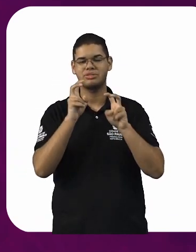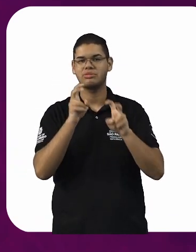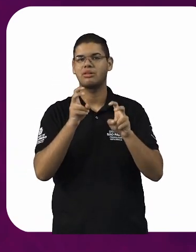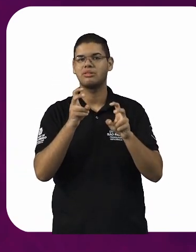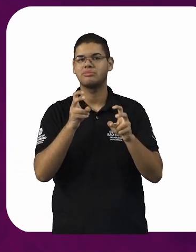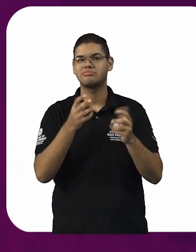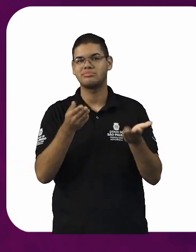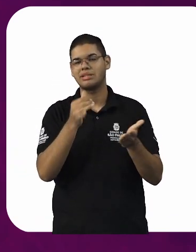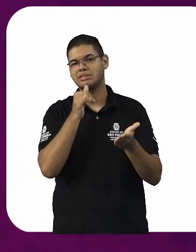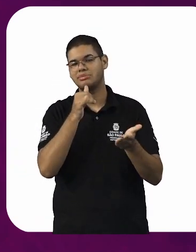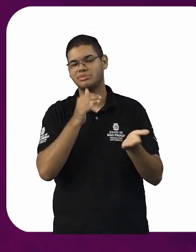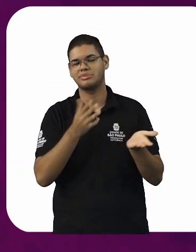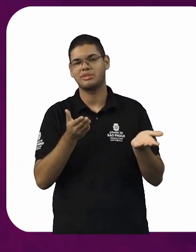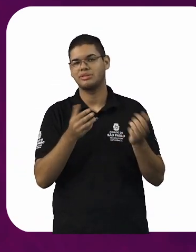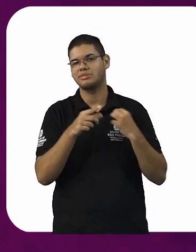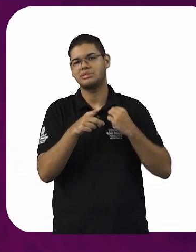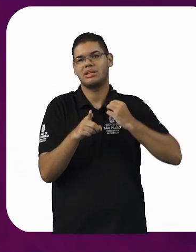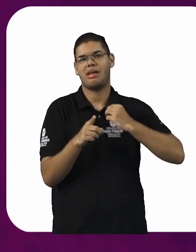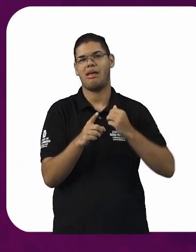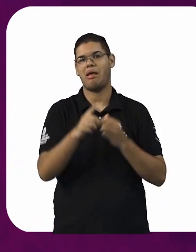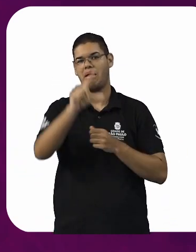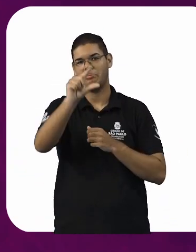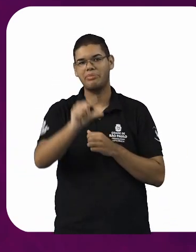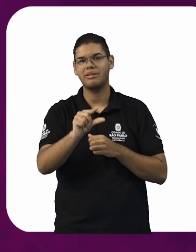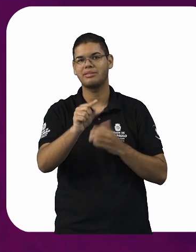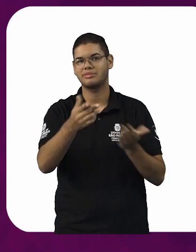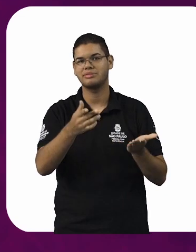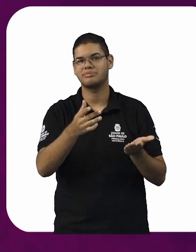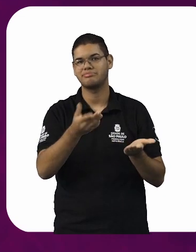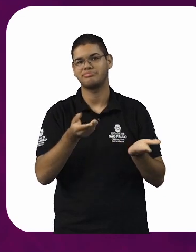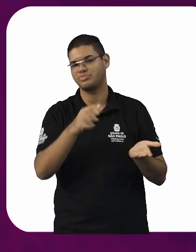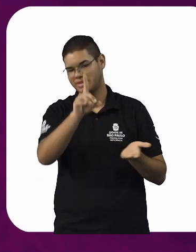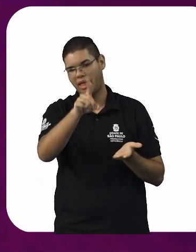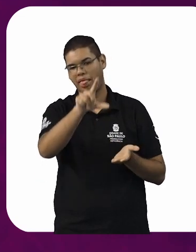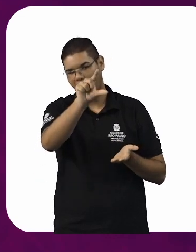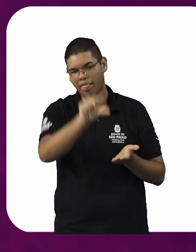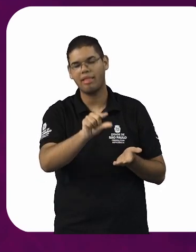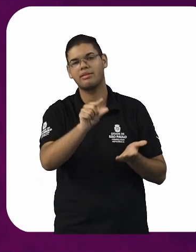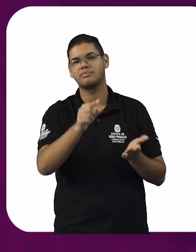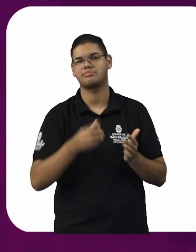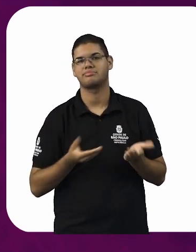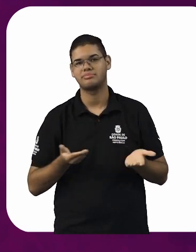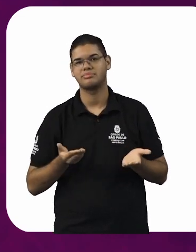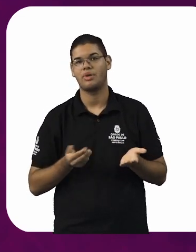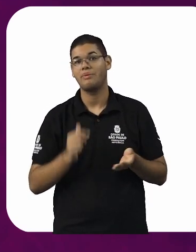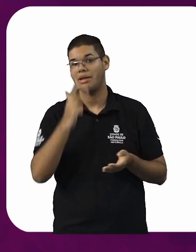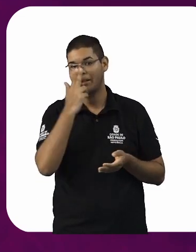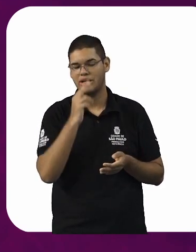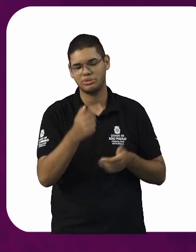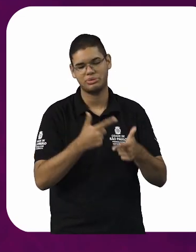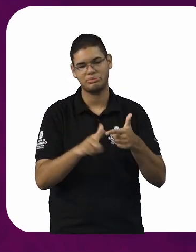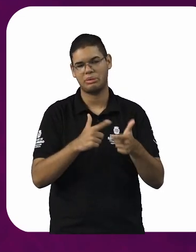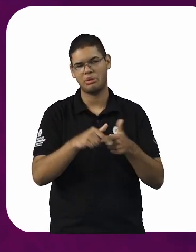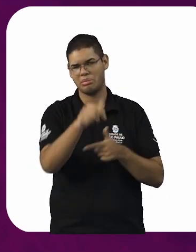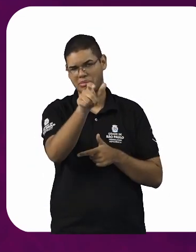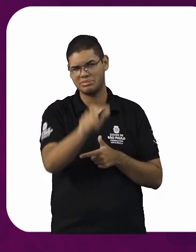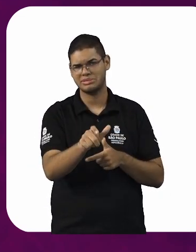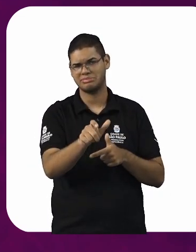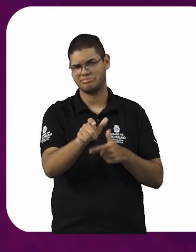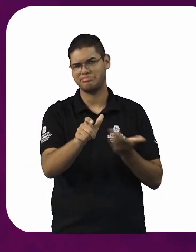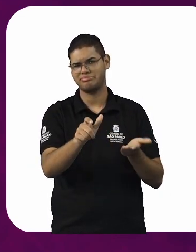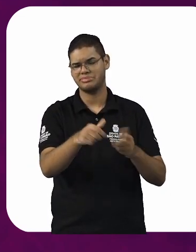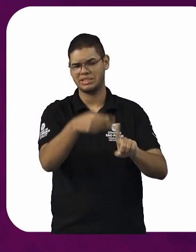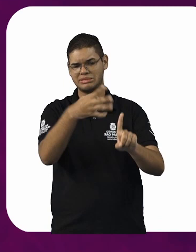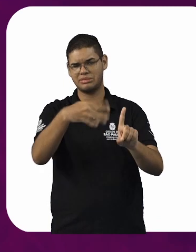Deus minúsculo mercado, que os socialistas chamam de diabo do mercado, né? Então ele achou que não tem problema contratar